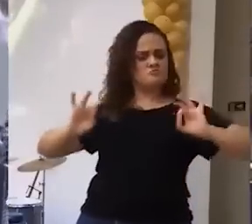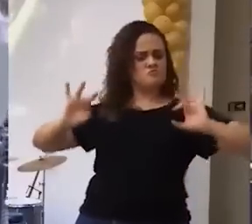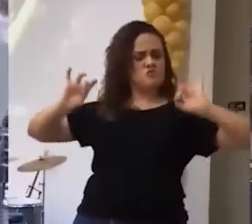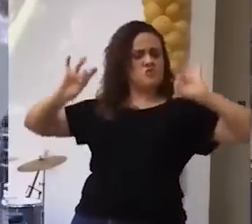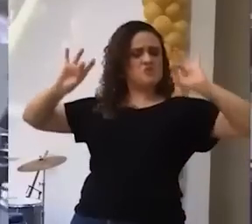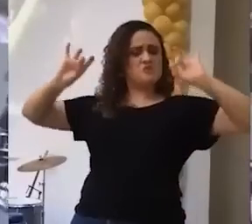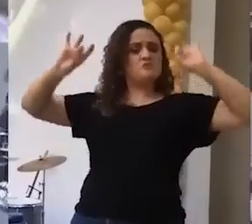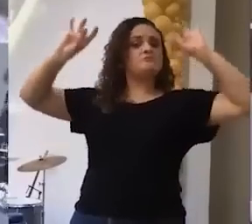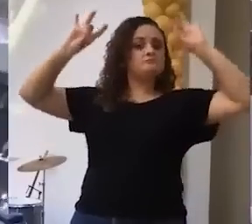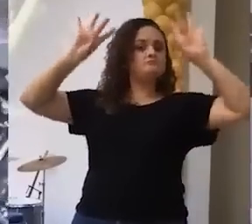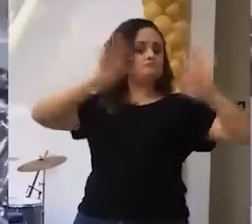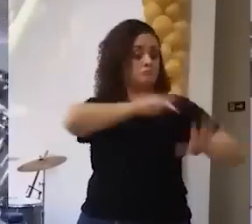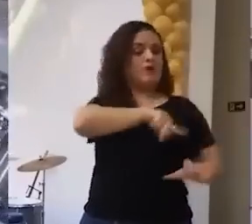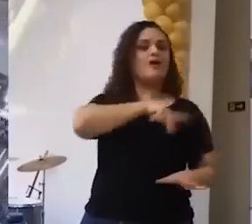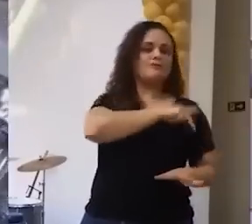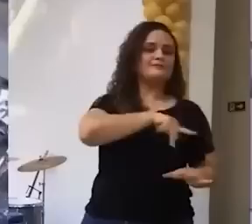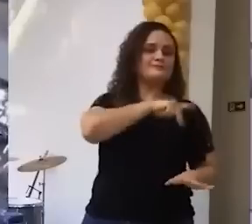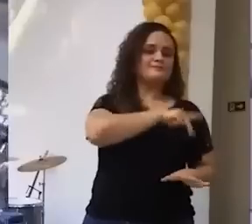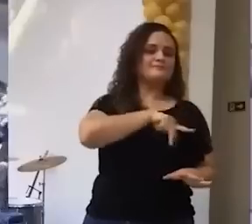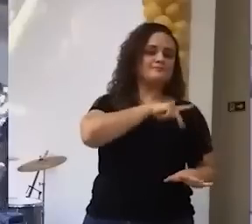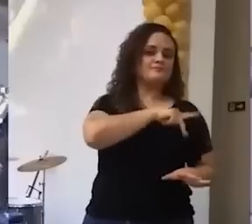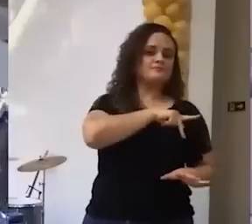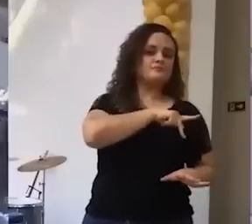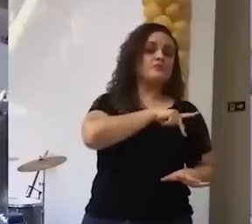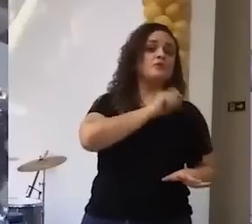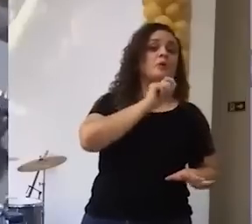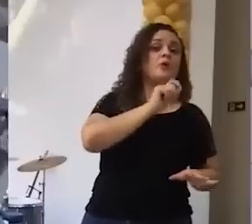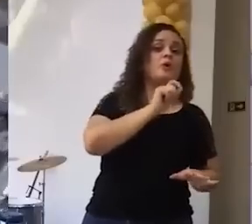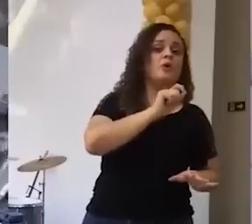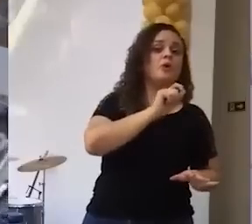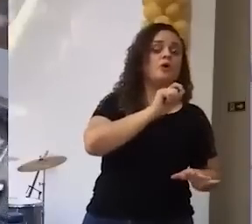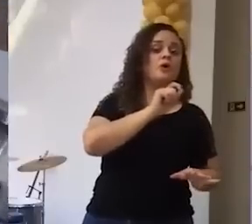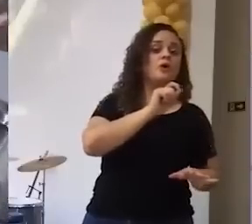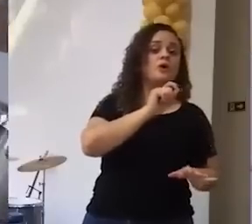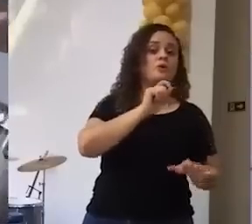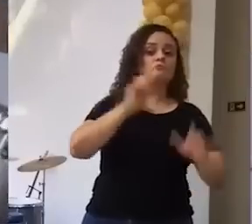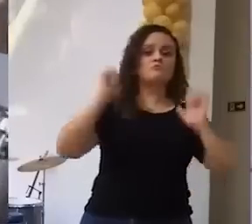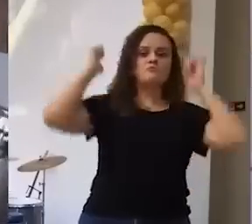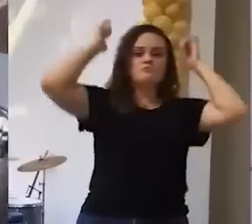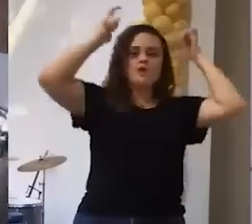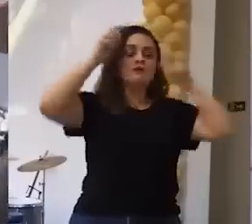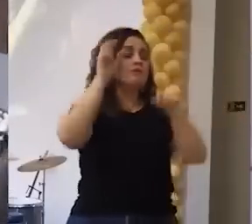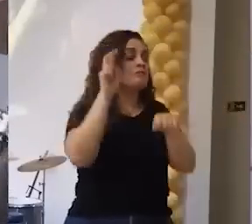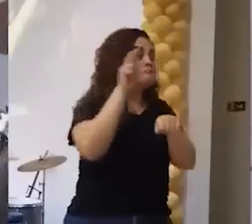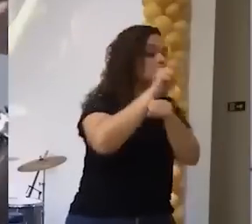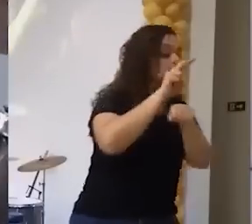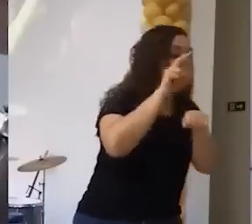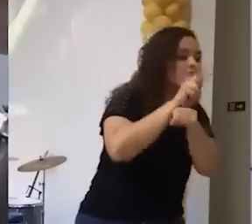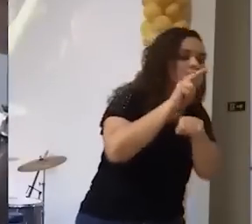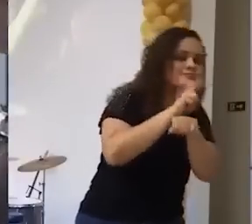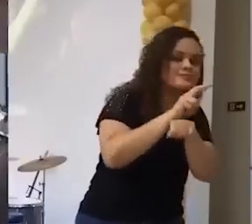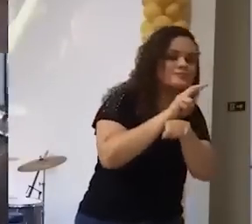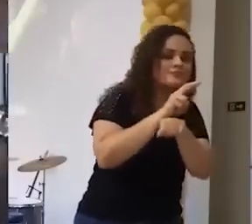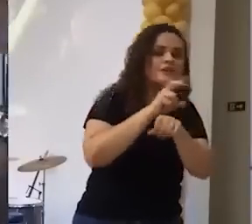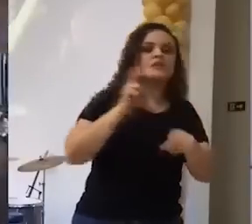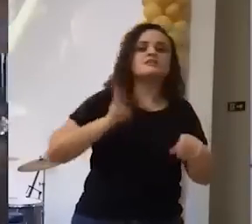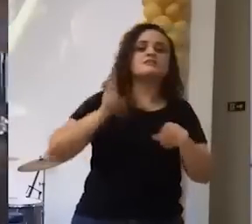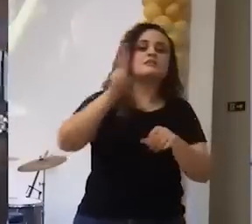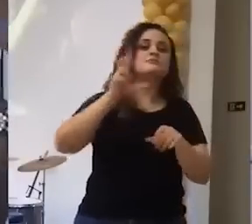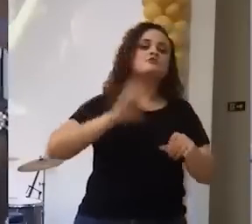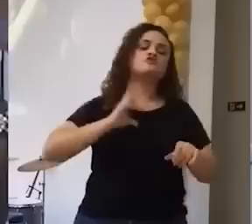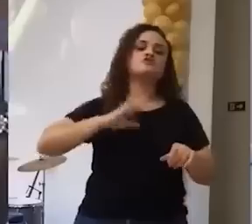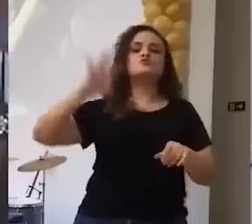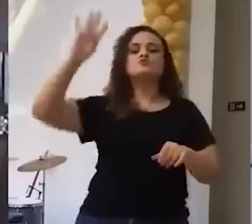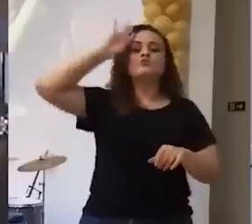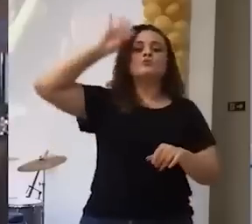E como Paulo estava sob a proteção do imperador, tinha que ter todo dia um soldado algemado com ele, em 3 turnos